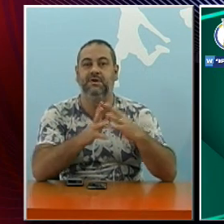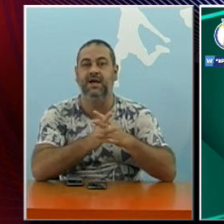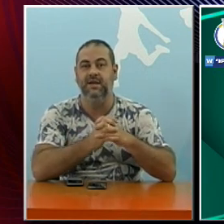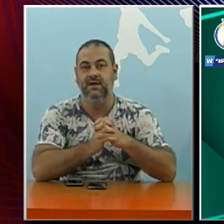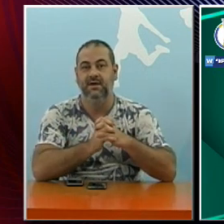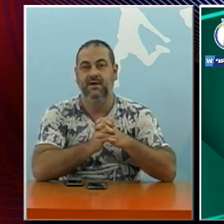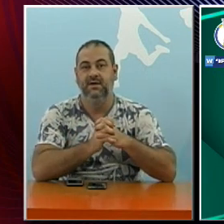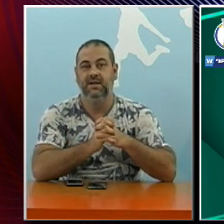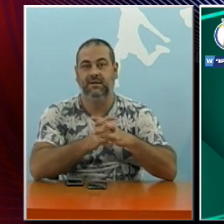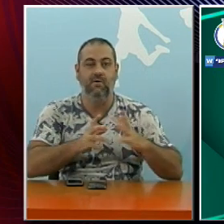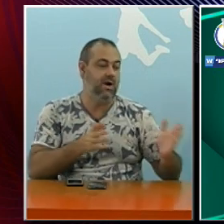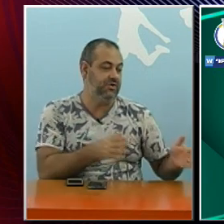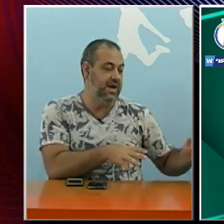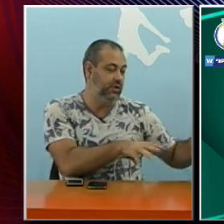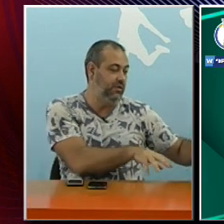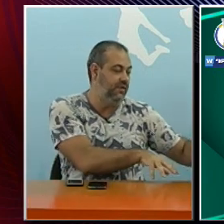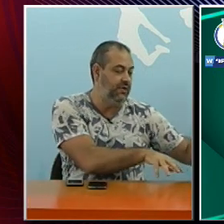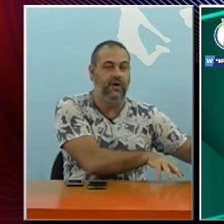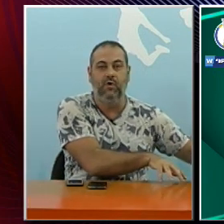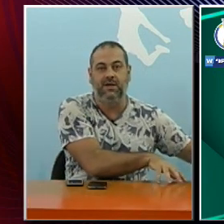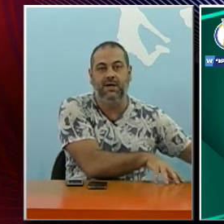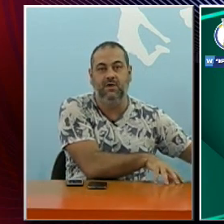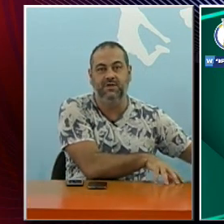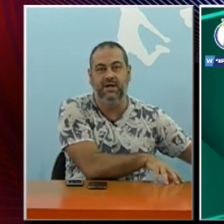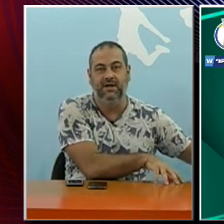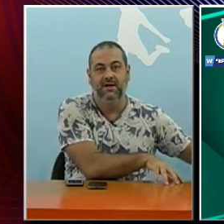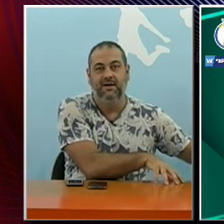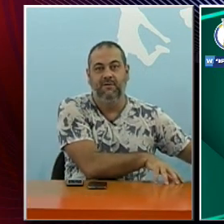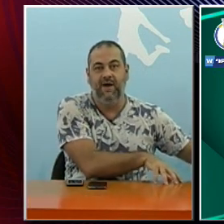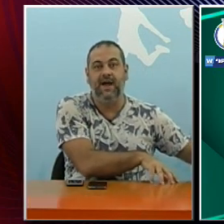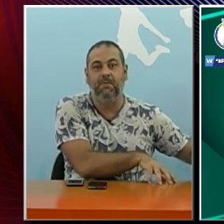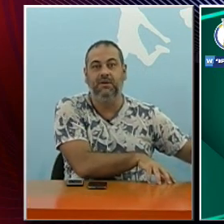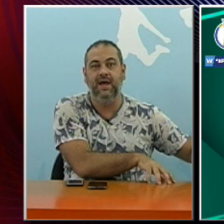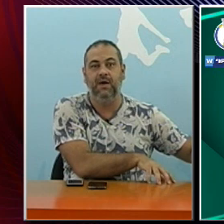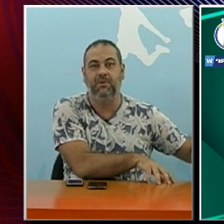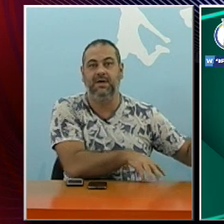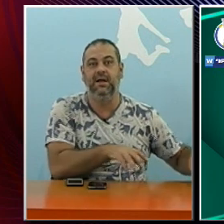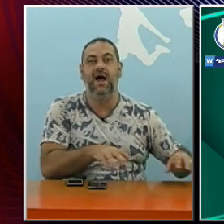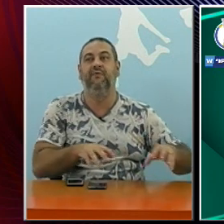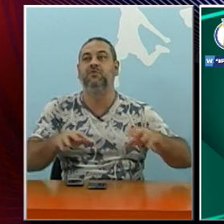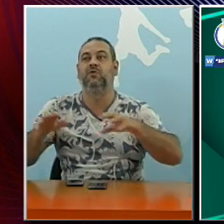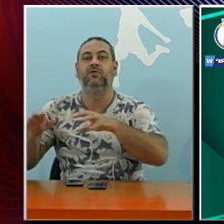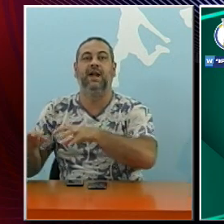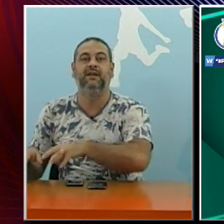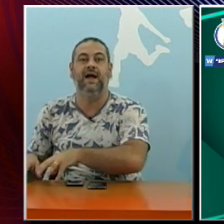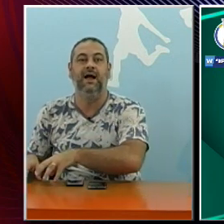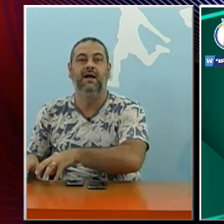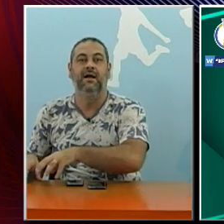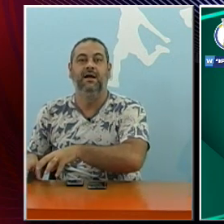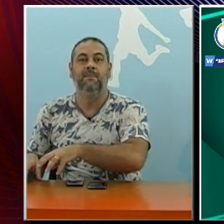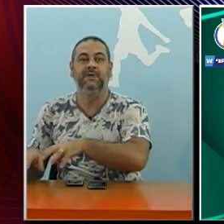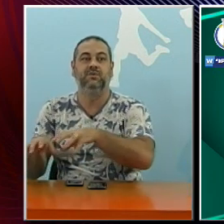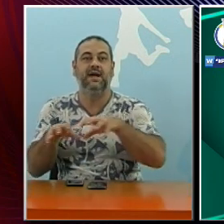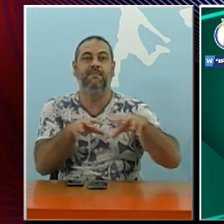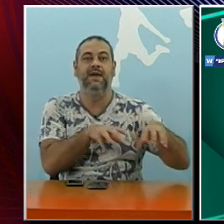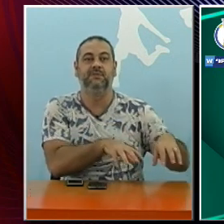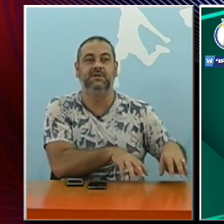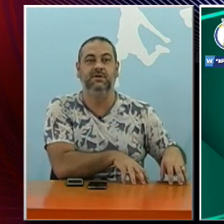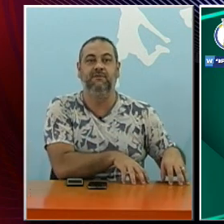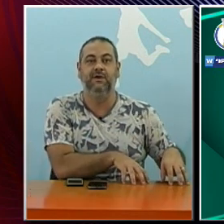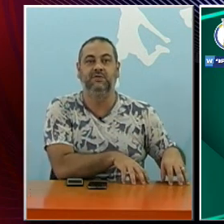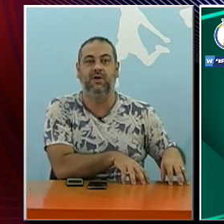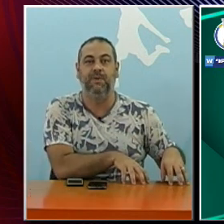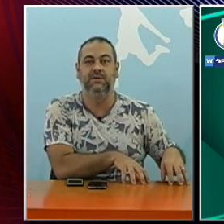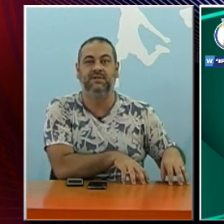o Brasileiro, e aí? Então, Claudinei, tudo que você falou aqui, Claudinei, vai cair por terra, porque vamos contratar, mas não sabemos